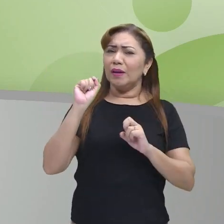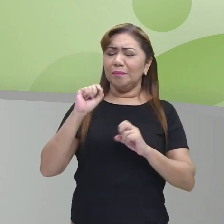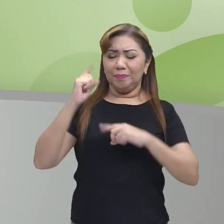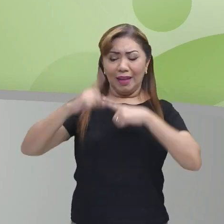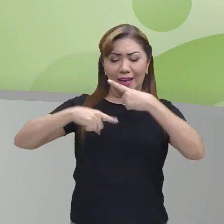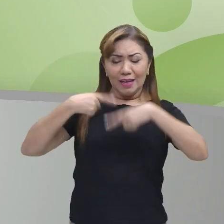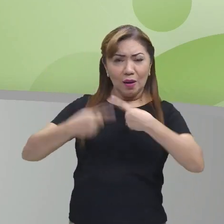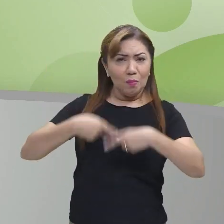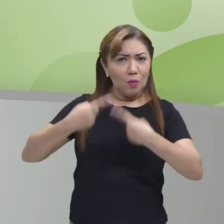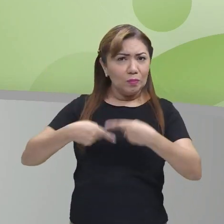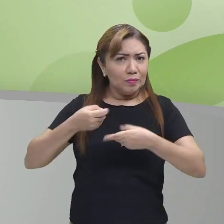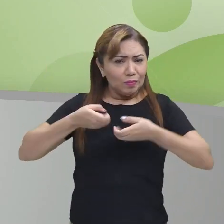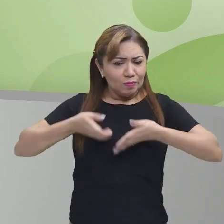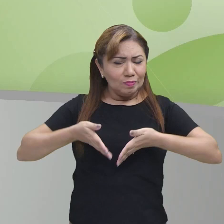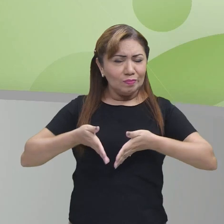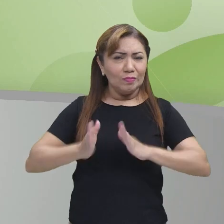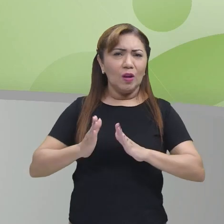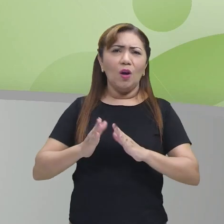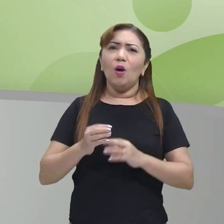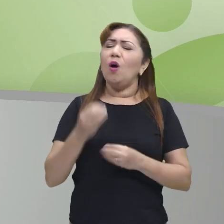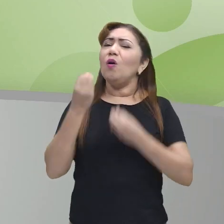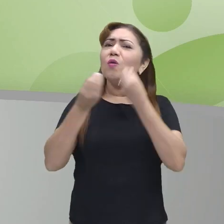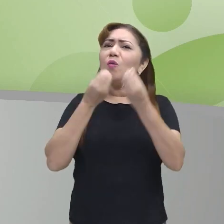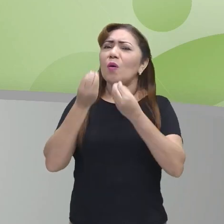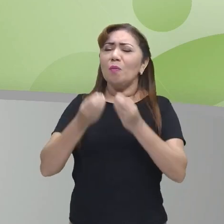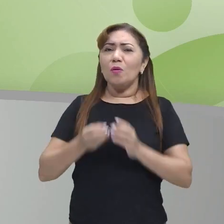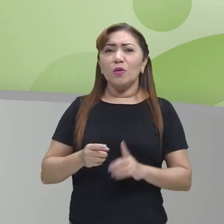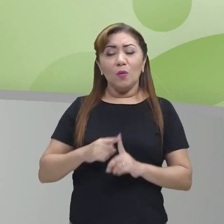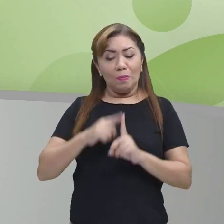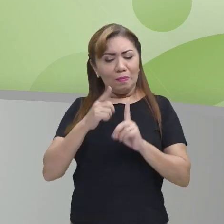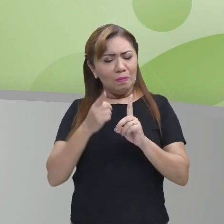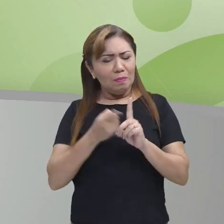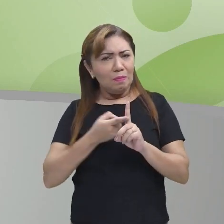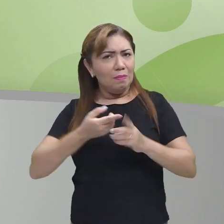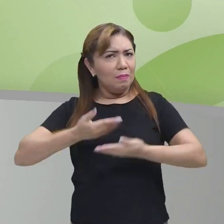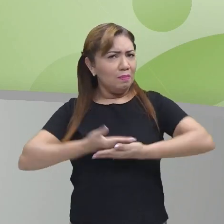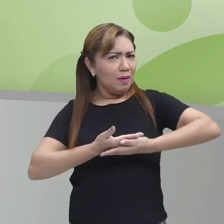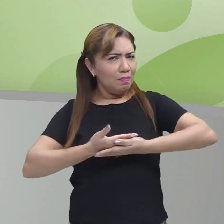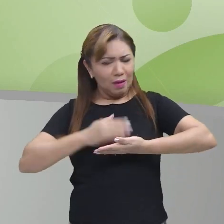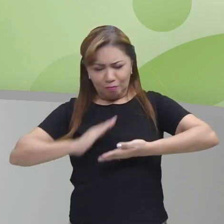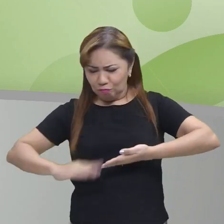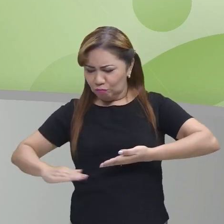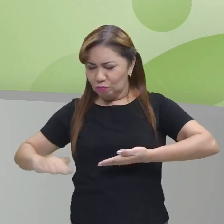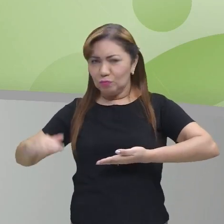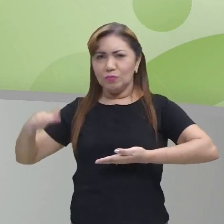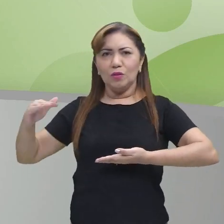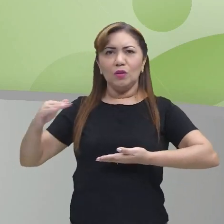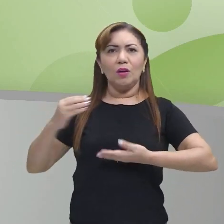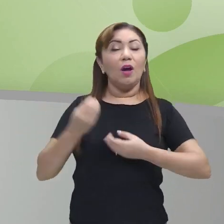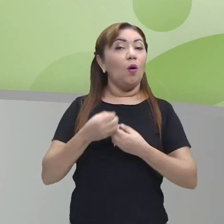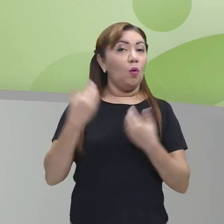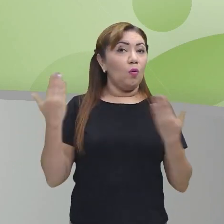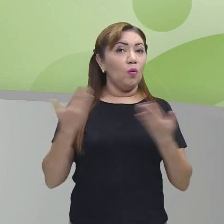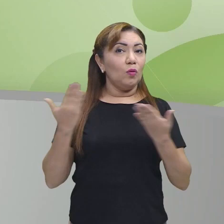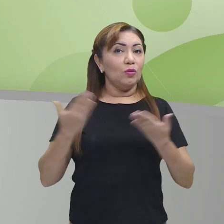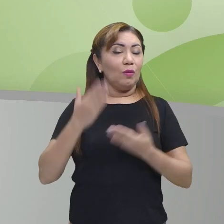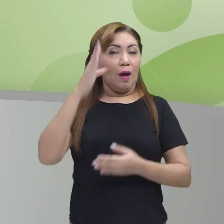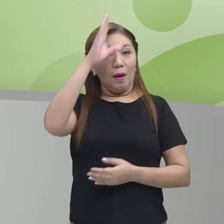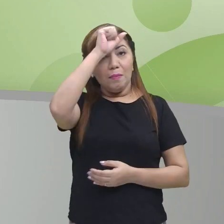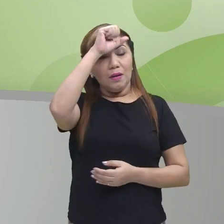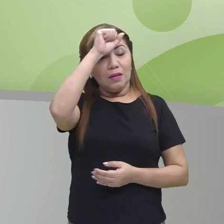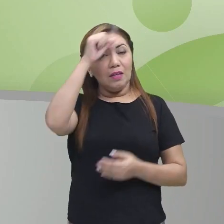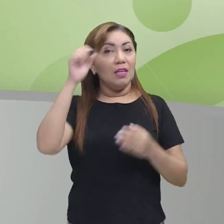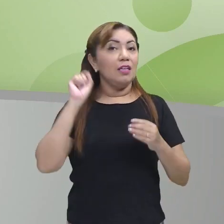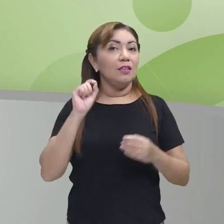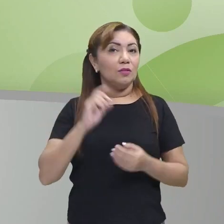onde vêm os bebês, as criancinhas? Então, hoje nós vamos falar sobre isso. E os